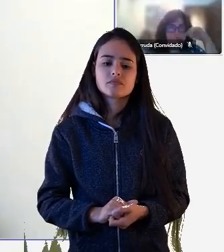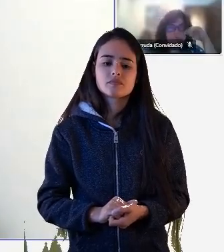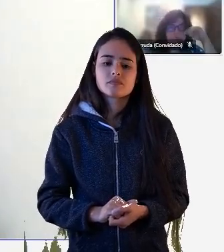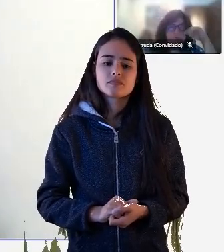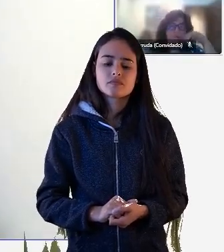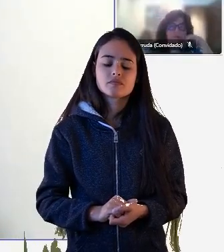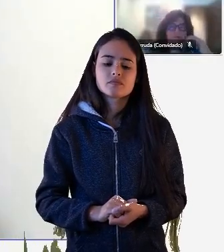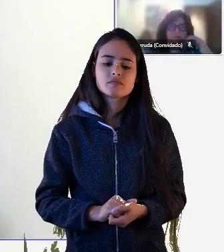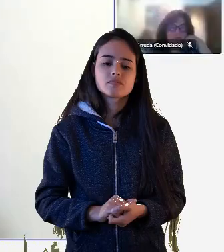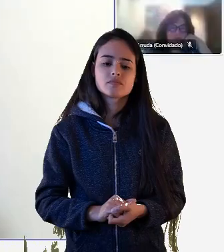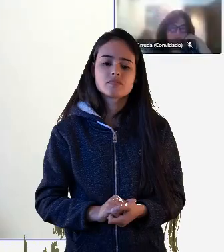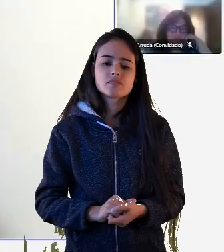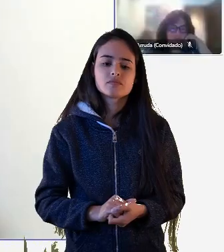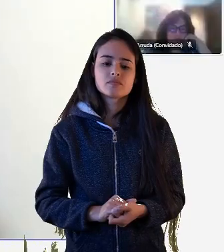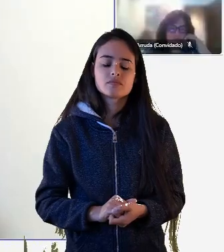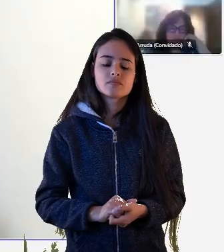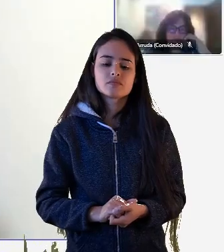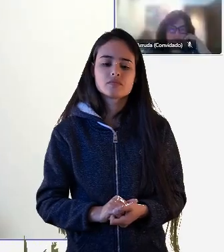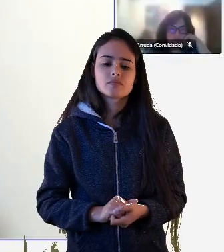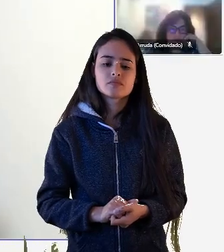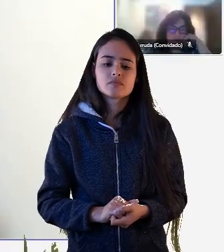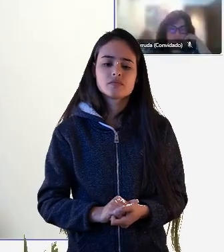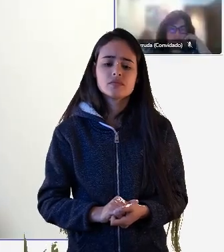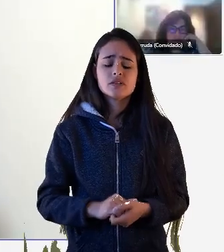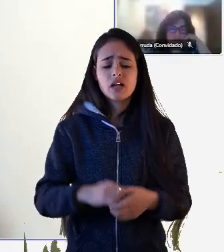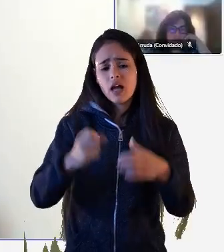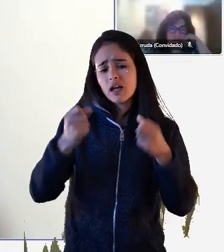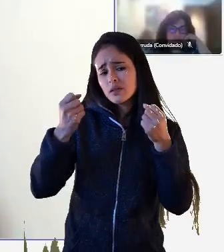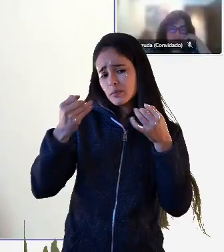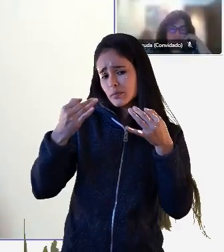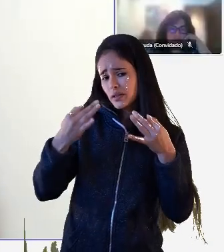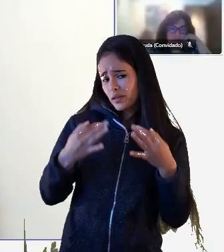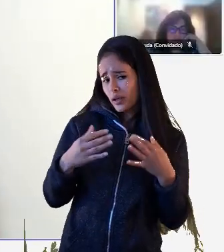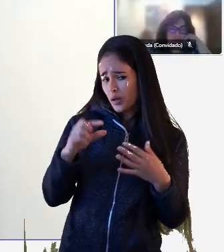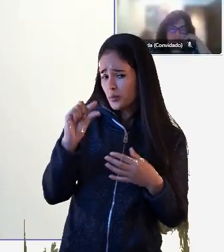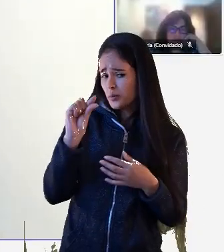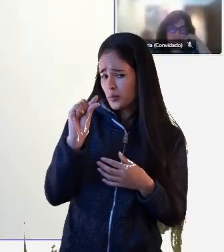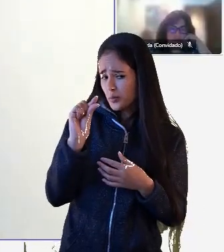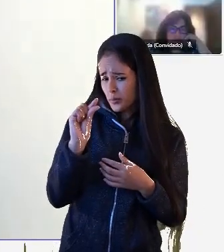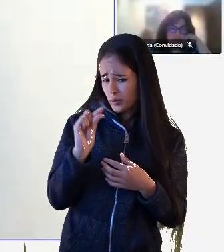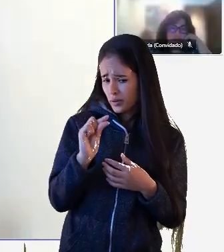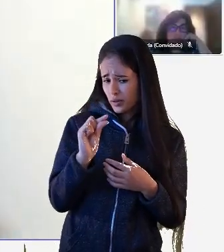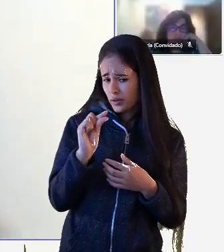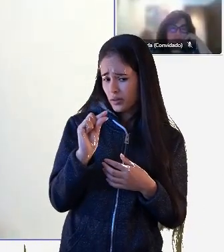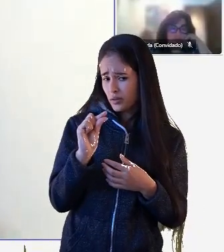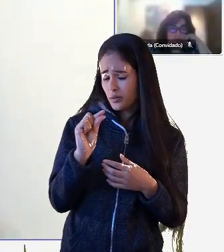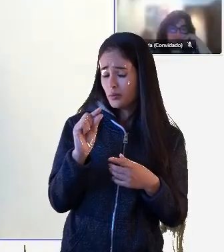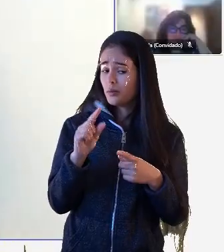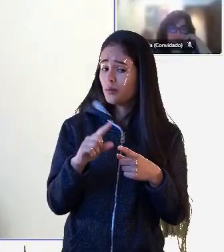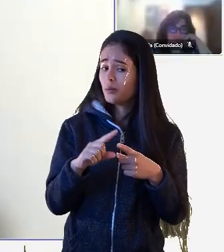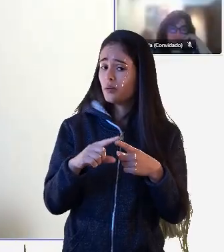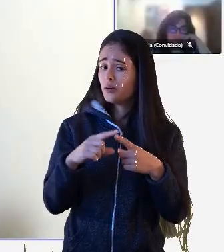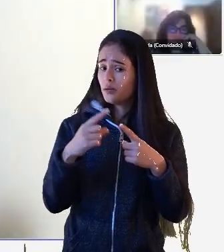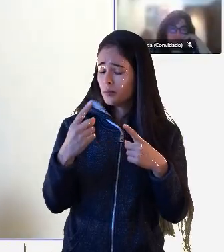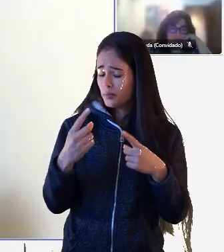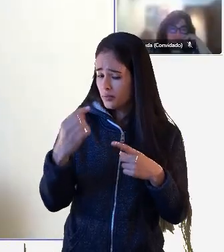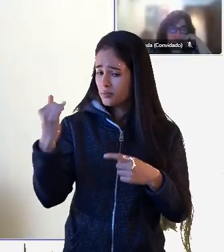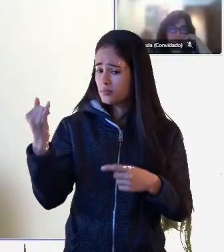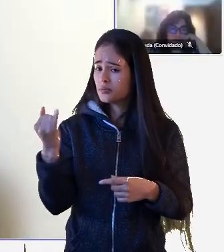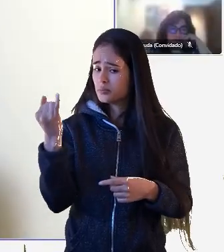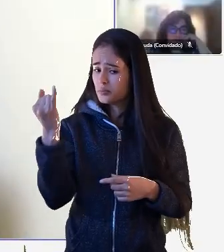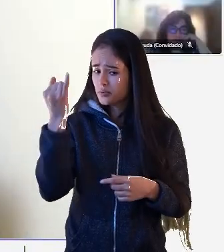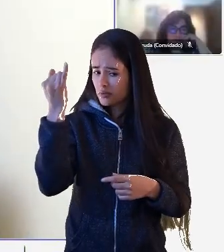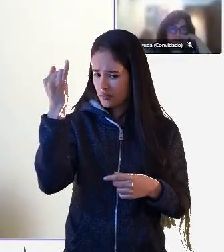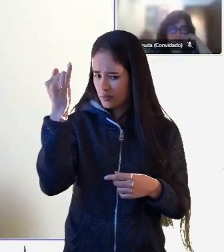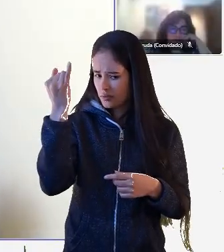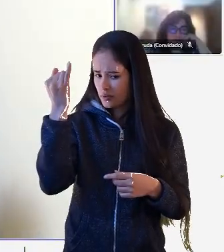terças-feiras, um capítulo de uma websérie sobre o Congado aqui de Lambari. E saiu um capítulo ontem.